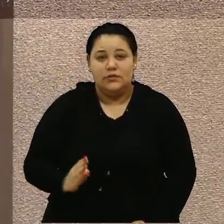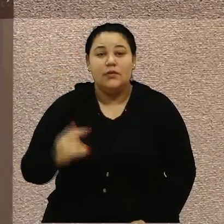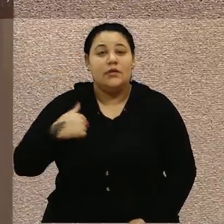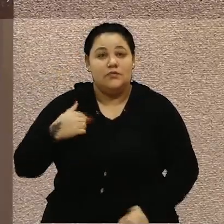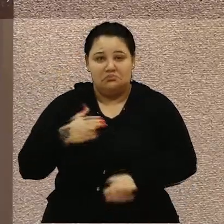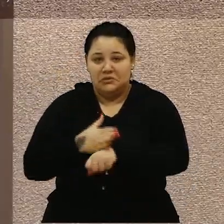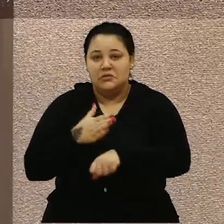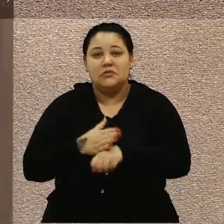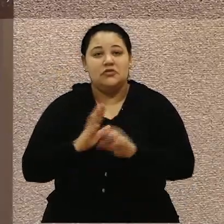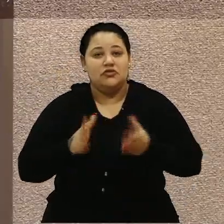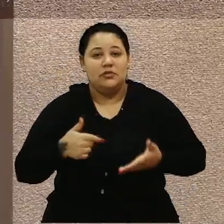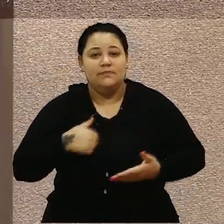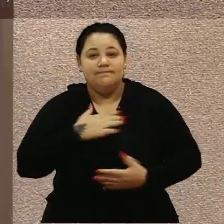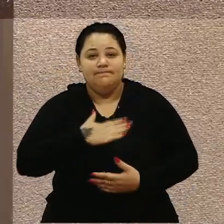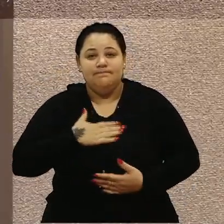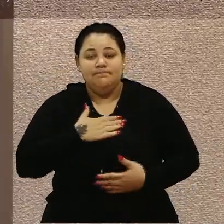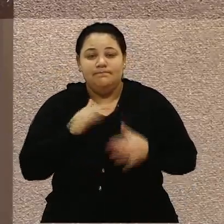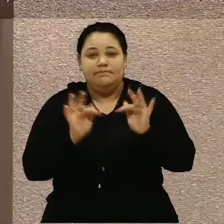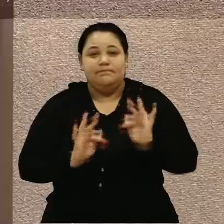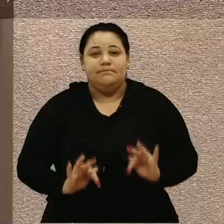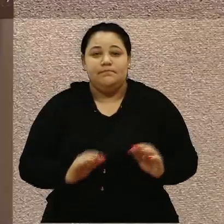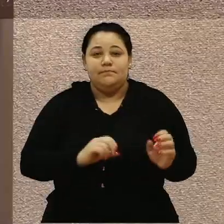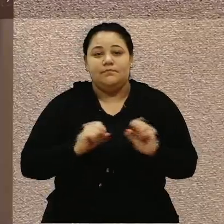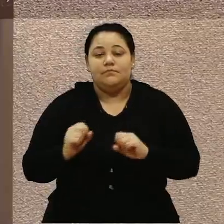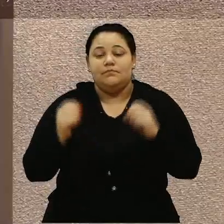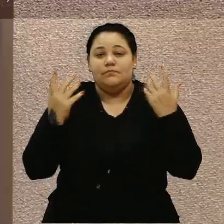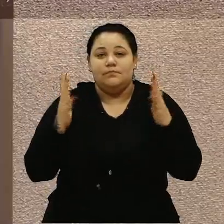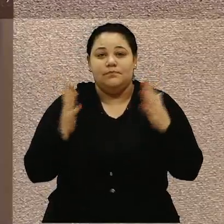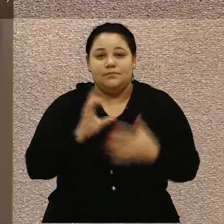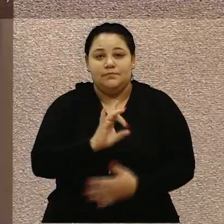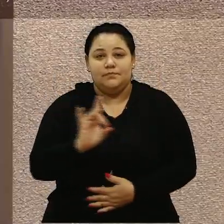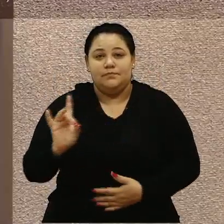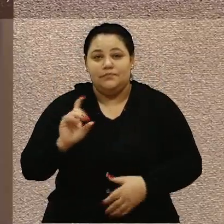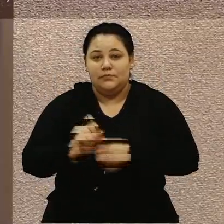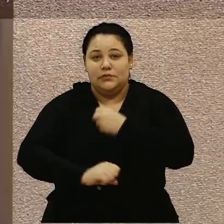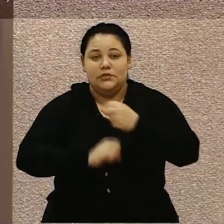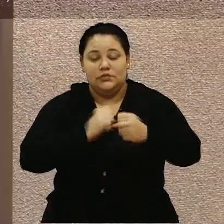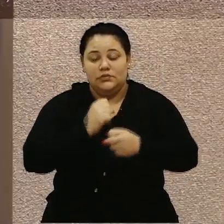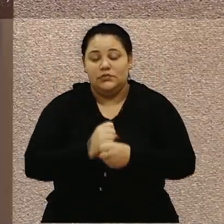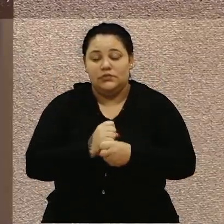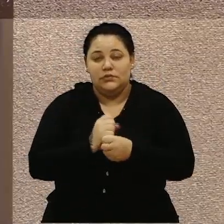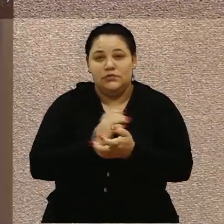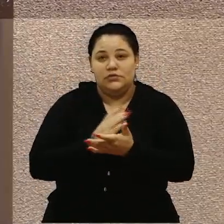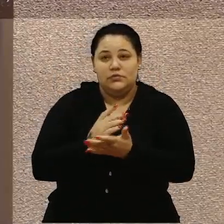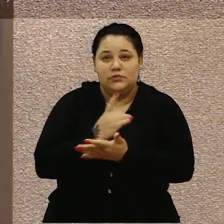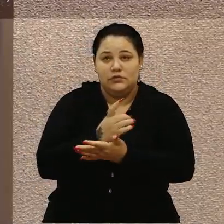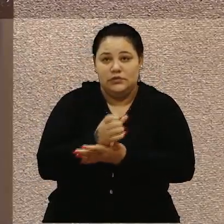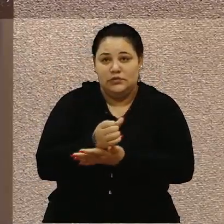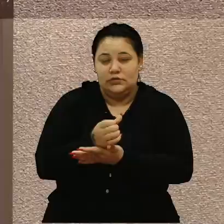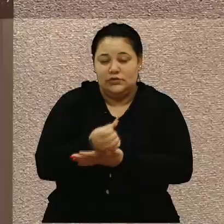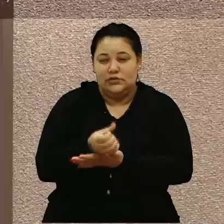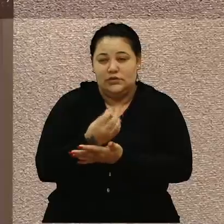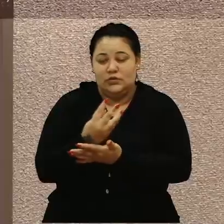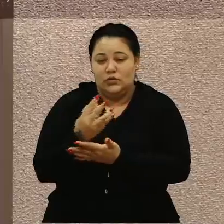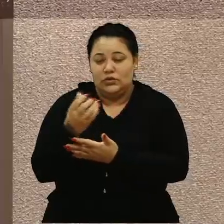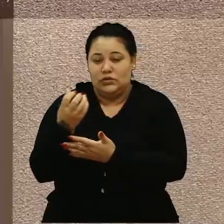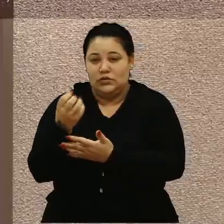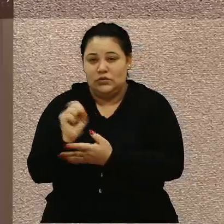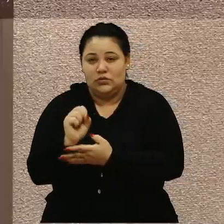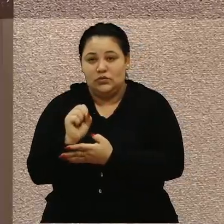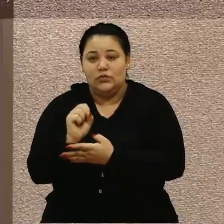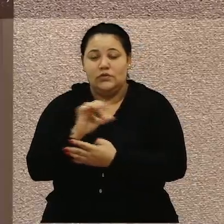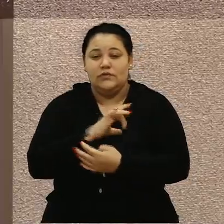Brasileiro, fico muito feliz em comemorar a cada ano, desde 1648, quando os